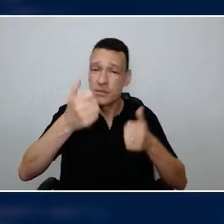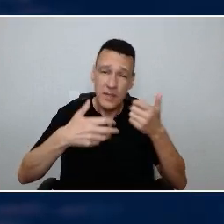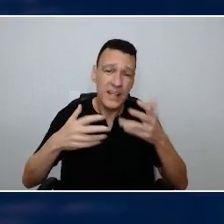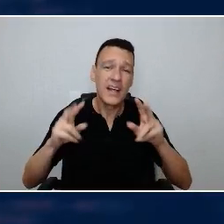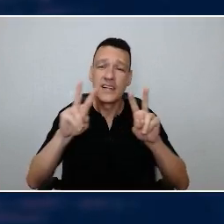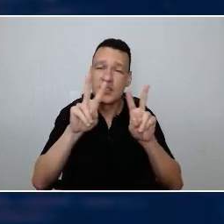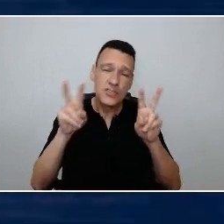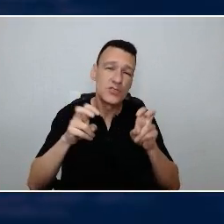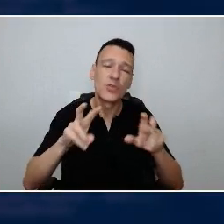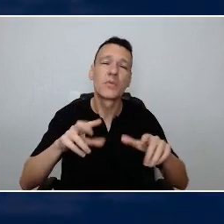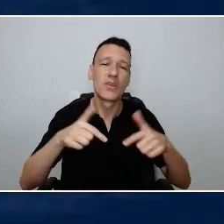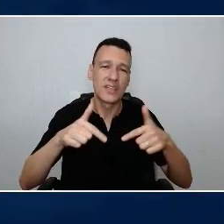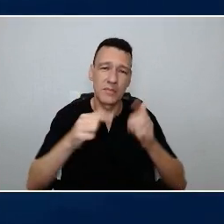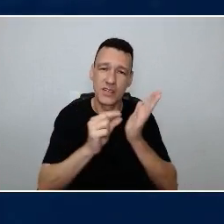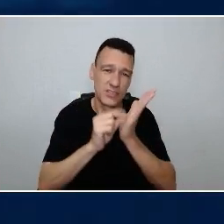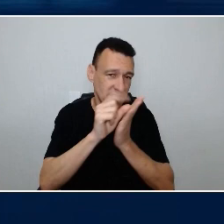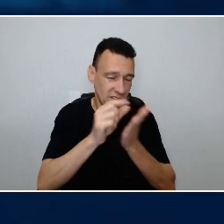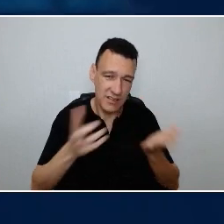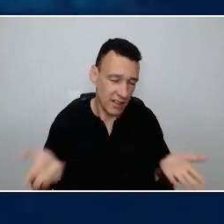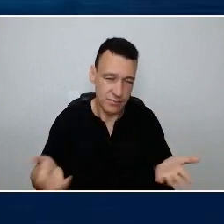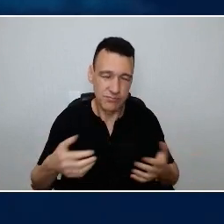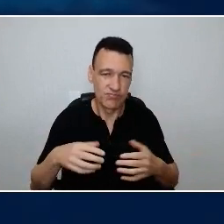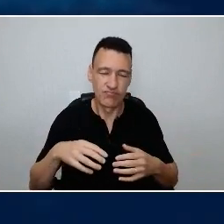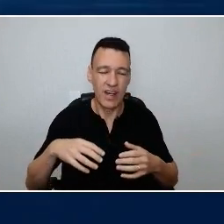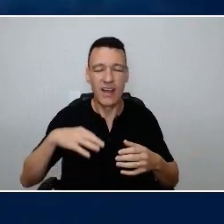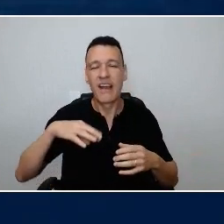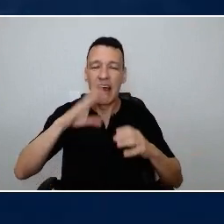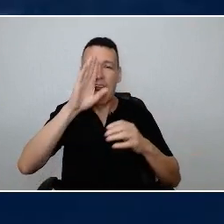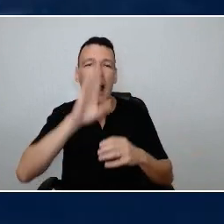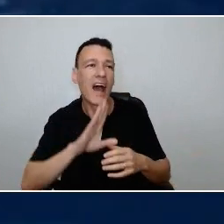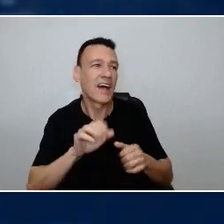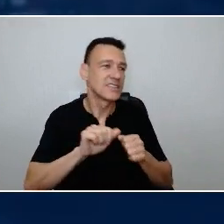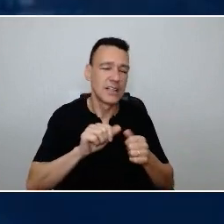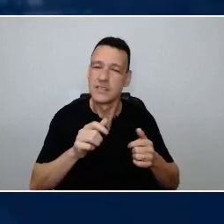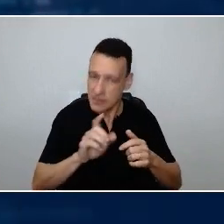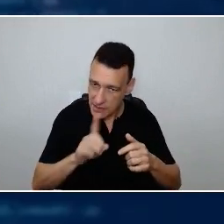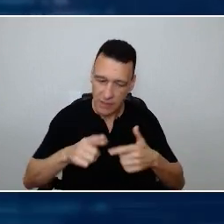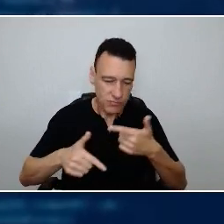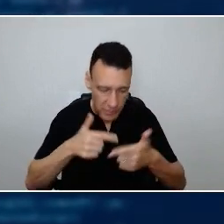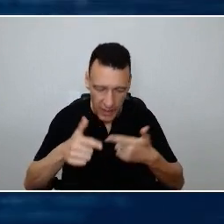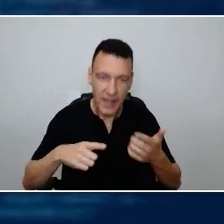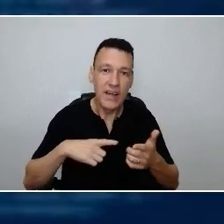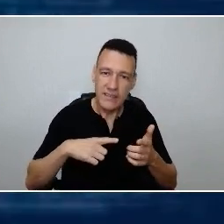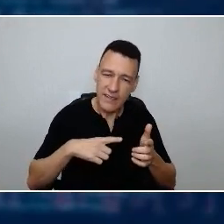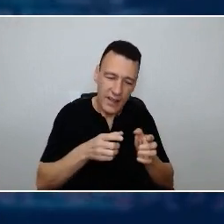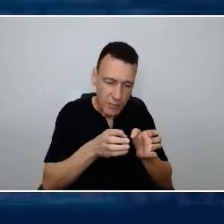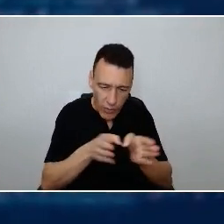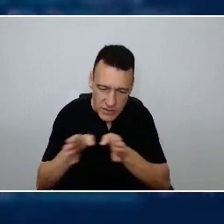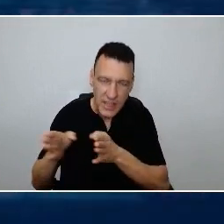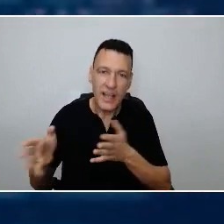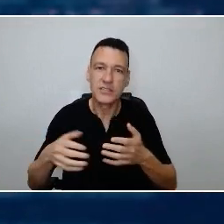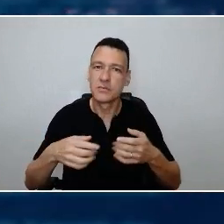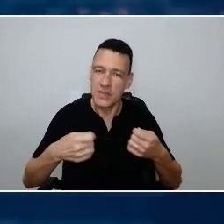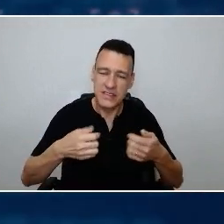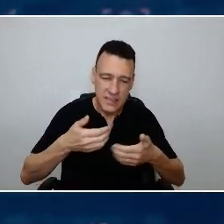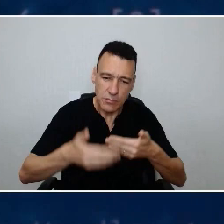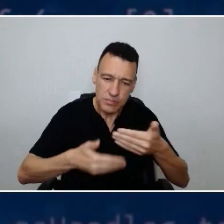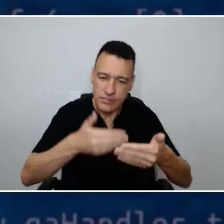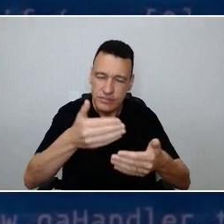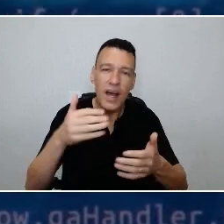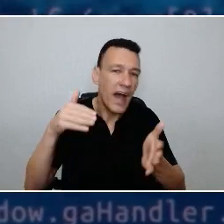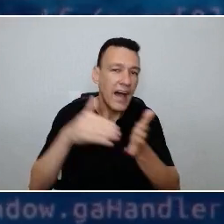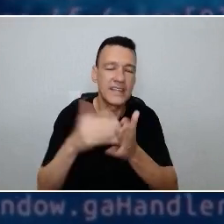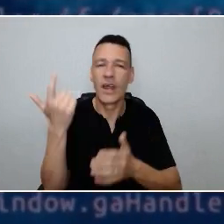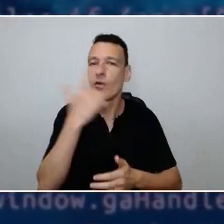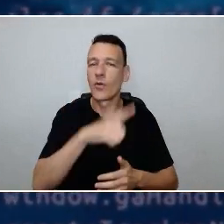nada de que a vida é fácil existe um processo existe um uma trajetória que você precisa seguir e para atingir o sucesso assim como em